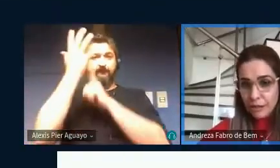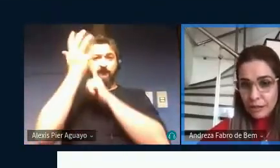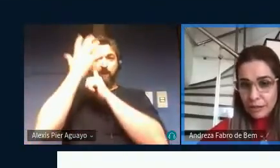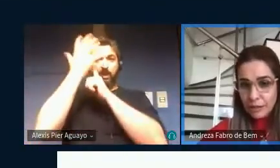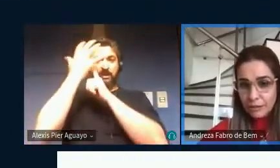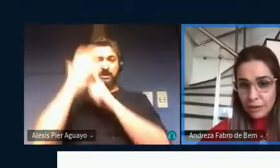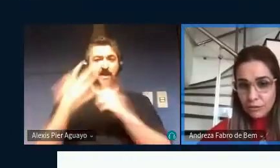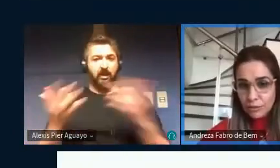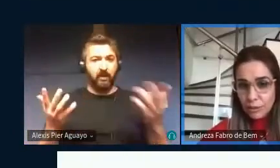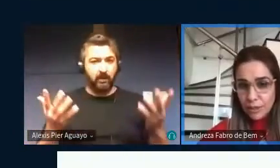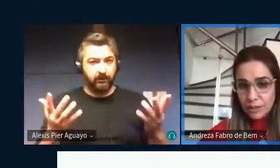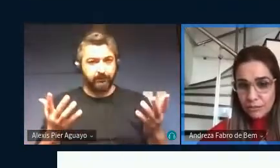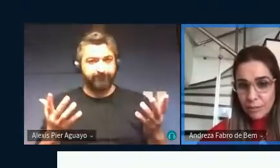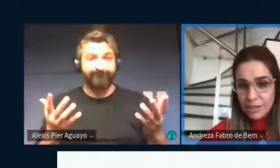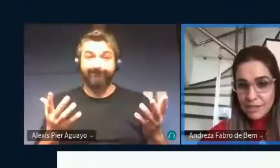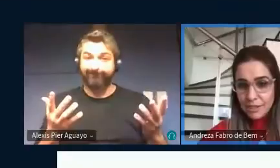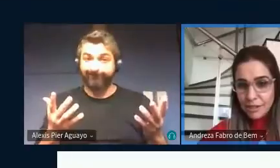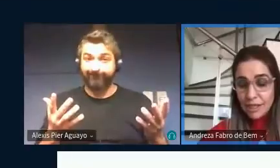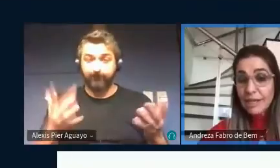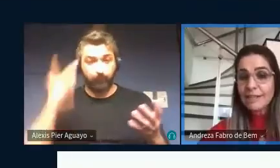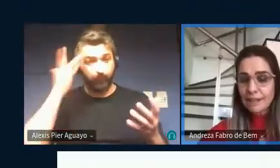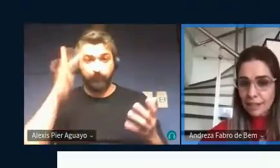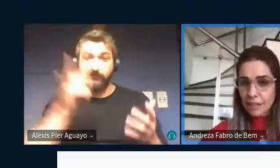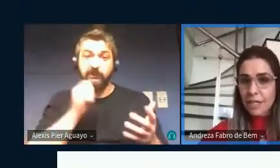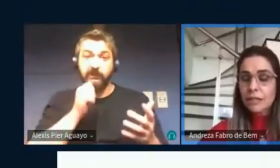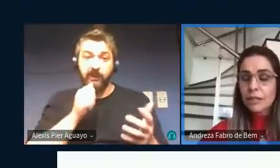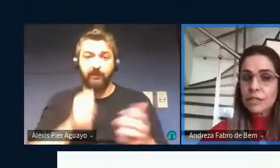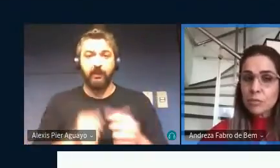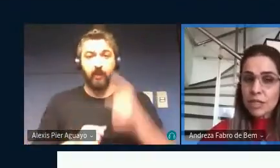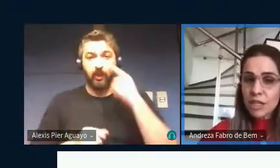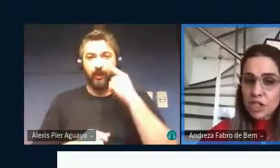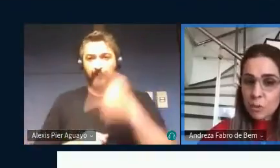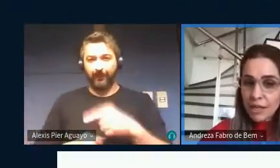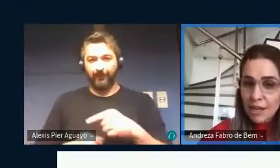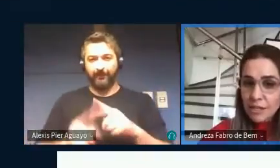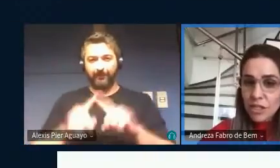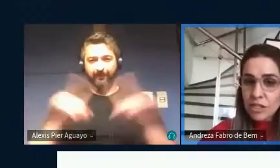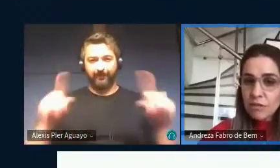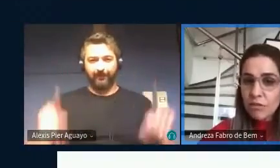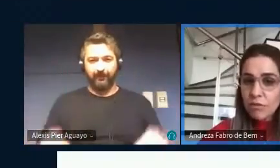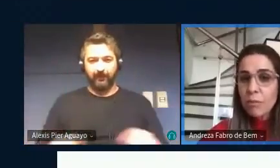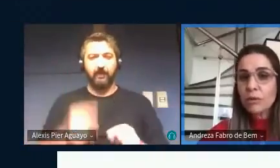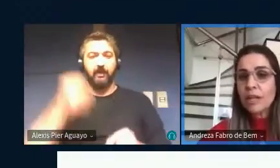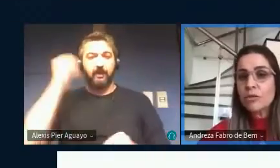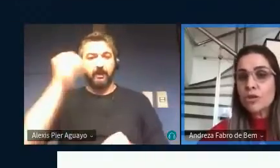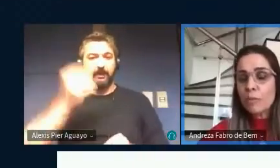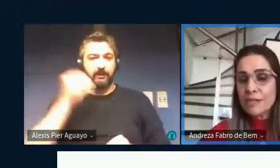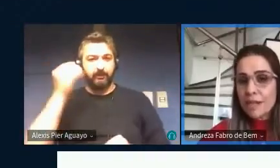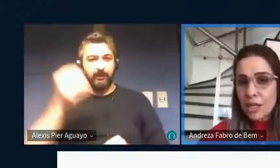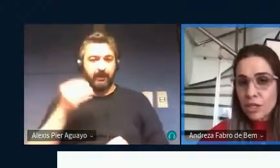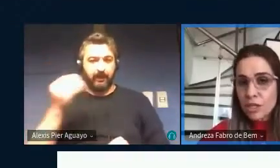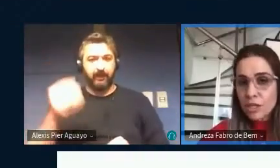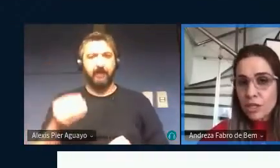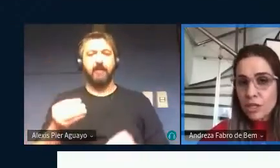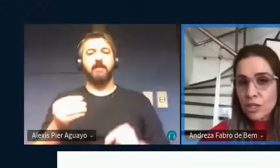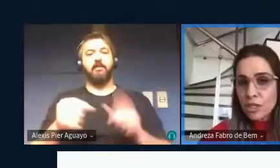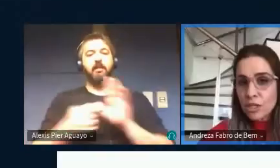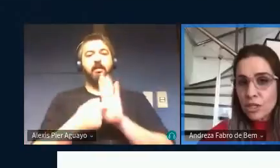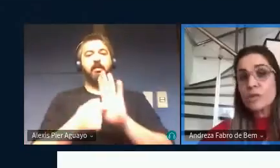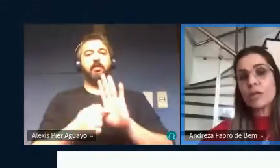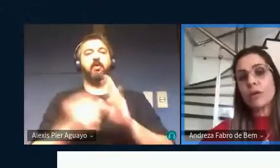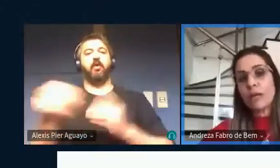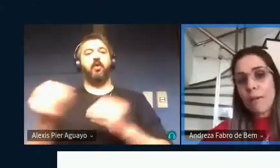né? Então, não sei porque que não está aparecendo aqui, está aqui. Então, nós temos grande experiência em desenvolver modelos de obesidade